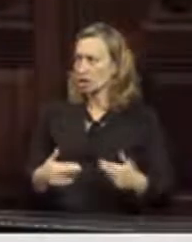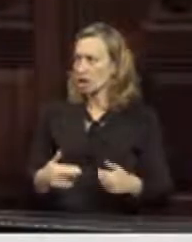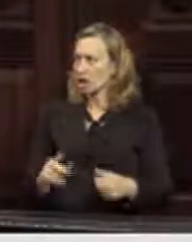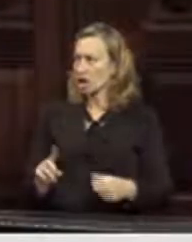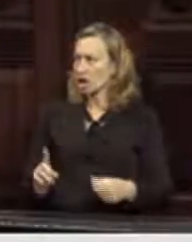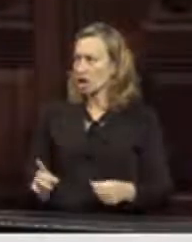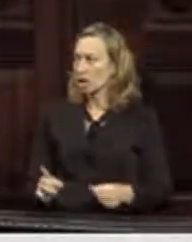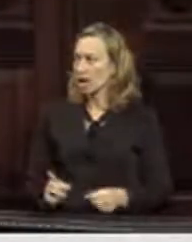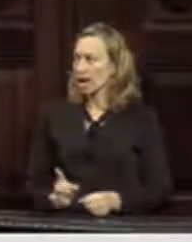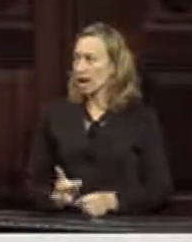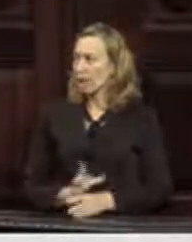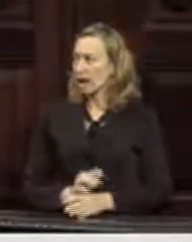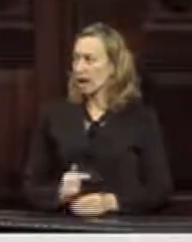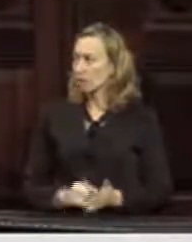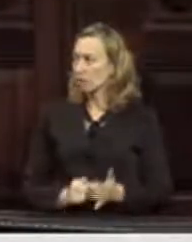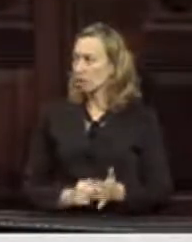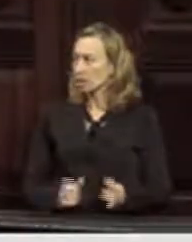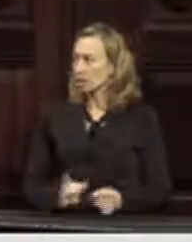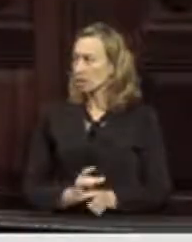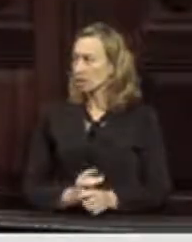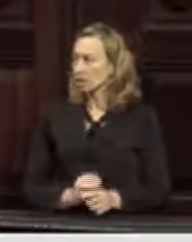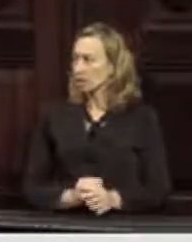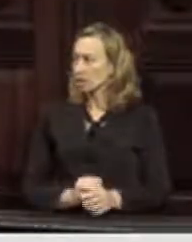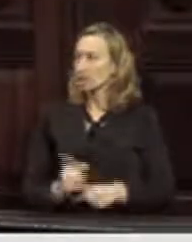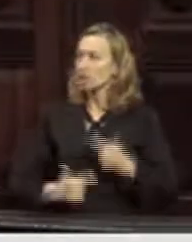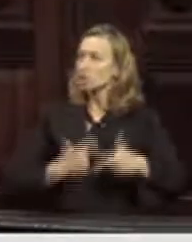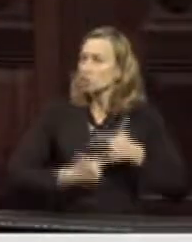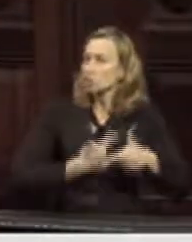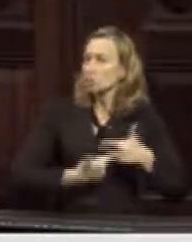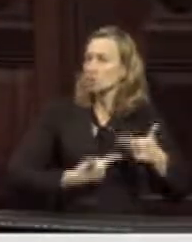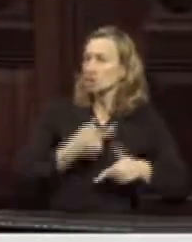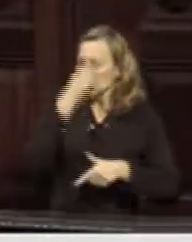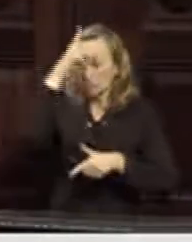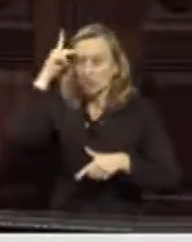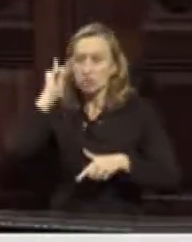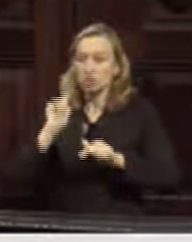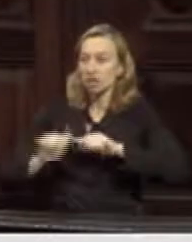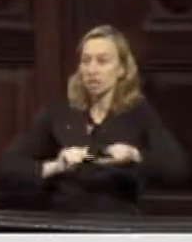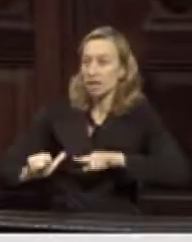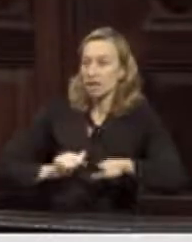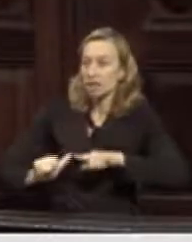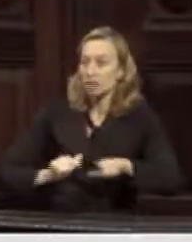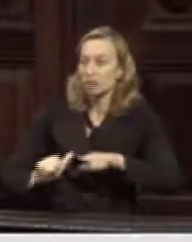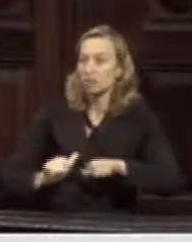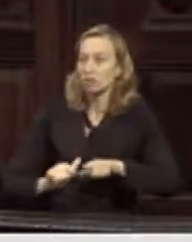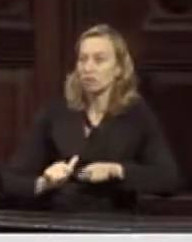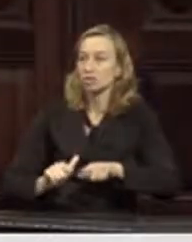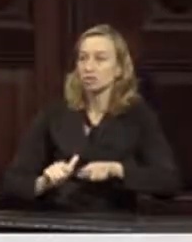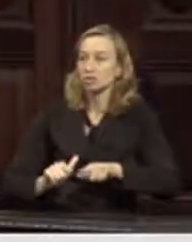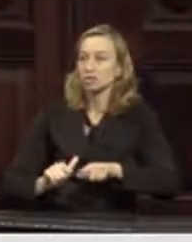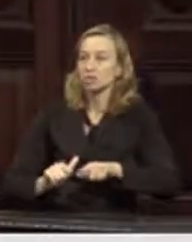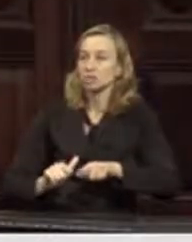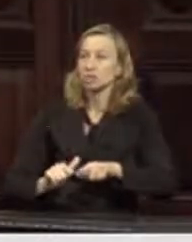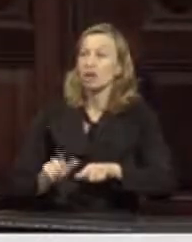ofensa histórica à luta dos trabalhadores, na medida em que, naquele prédio,